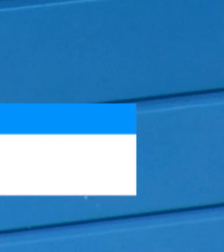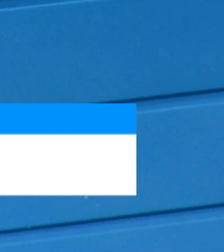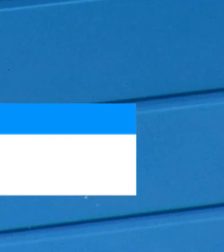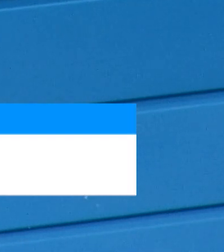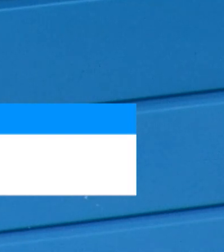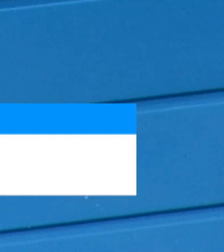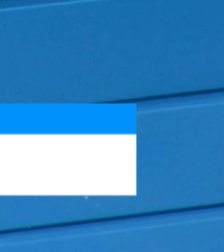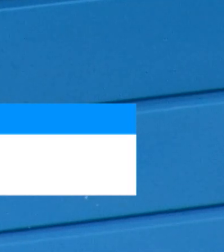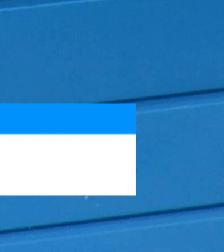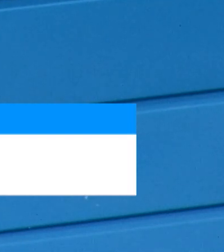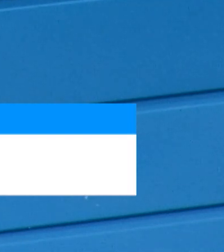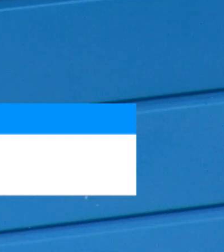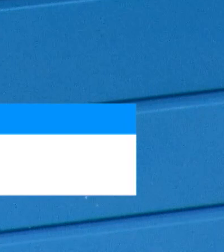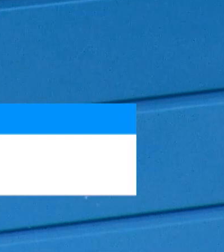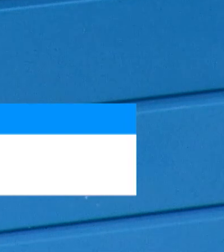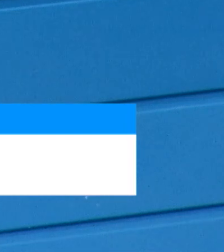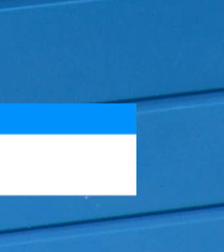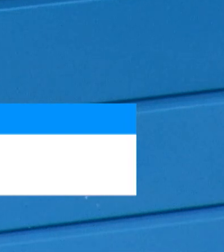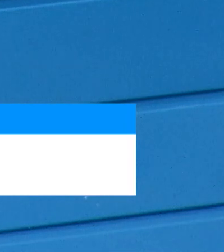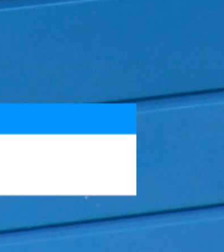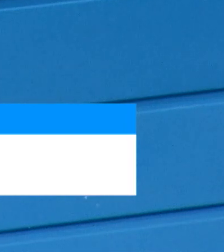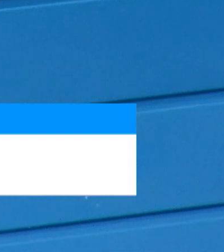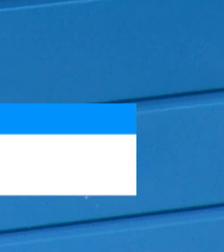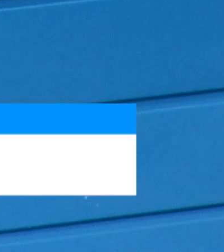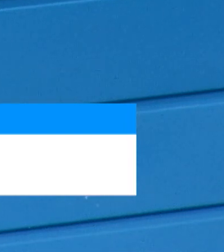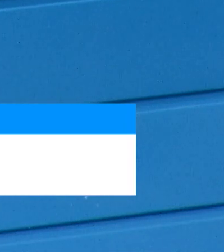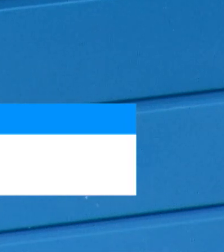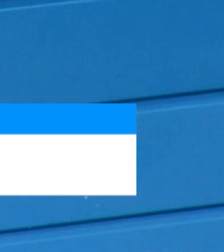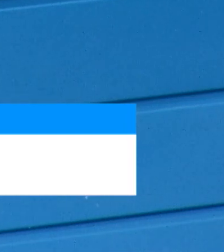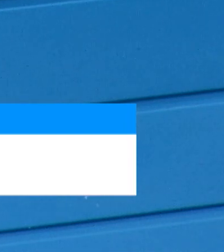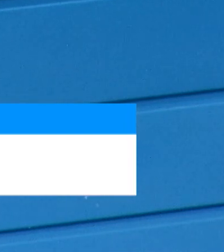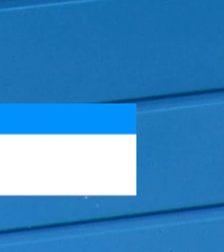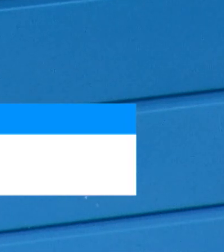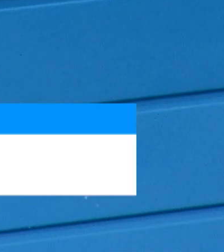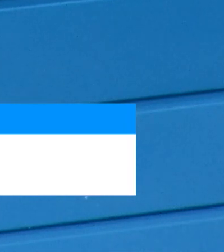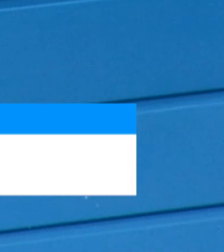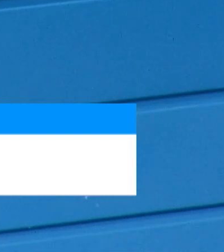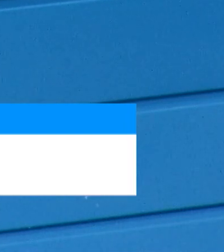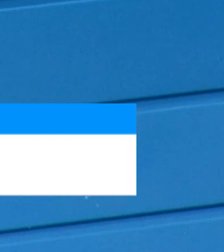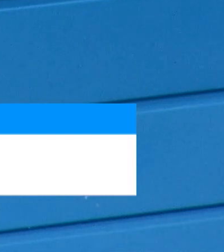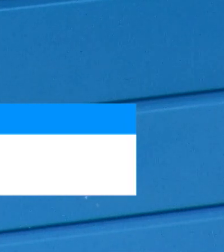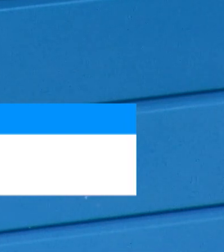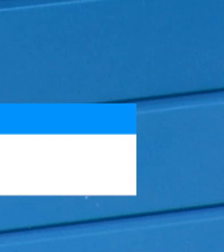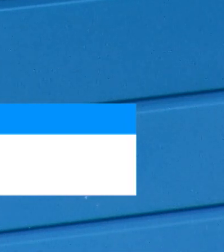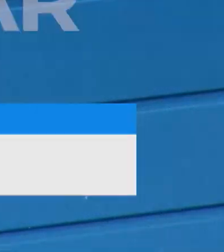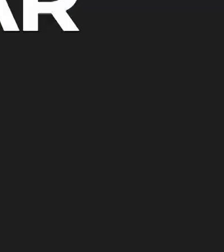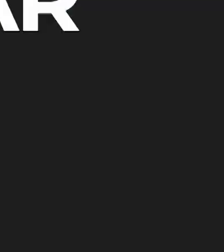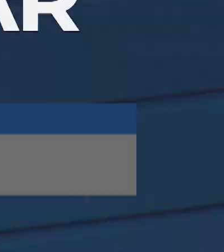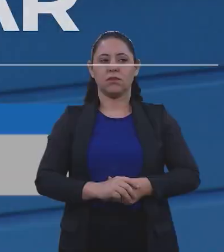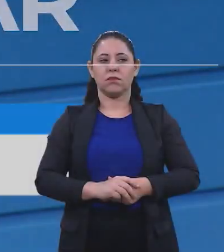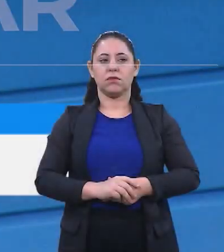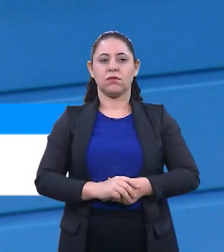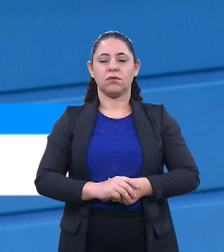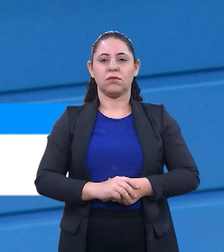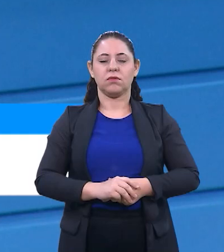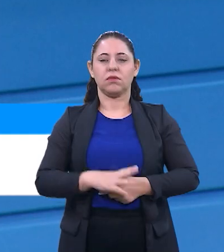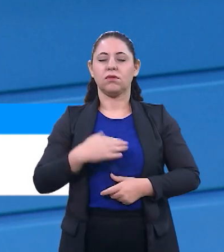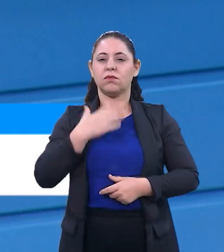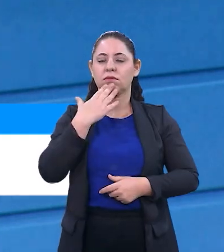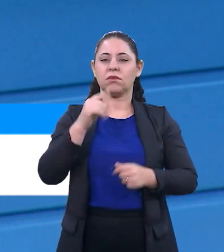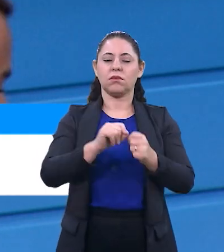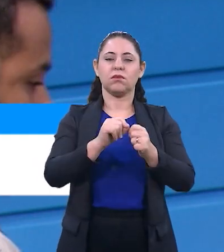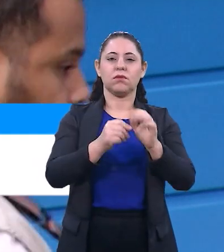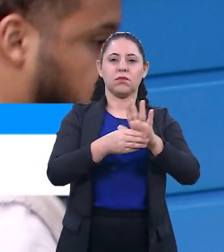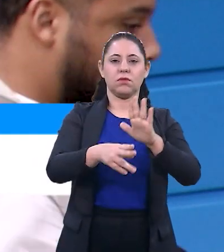prefeitos do Mato Grosso do Sul, nesse momento, para dizer da importância da reativação desse ramal.